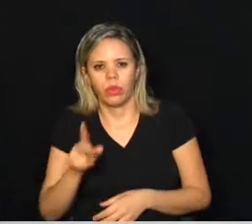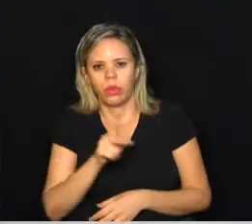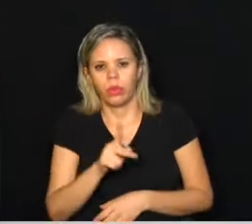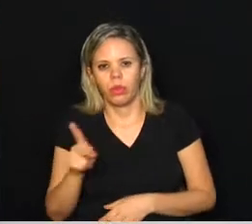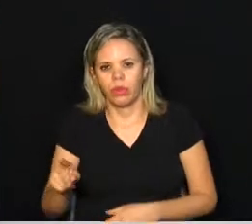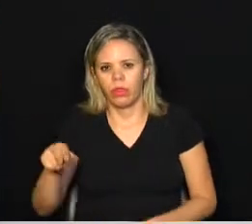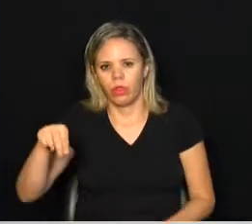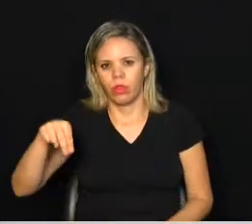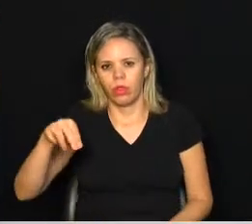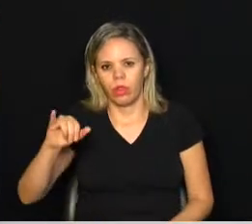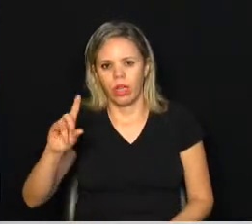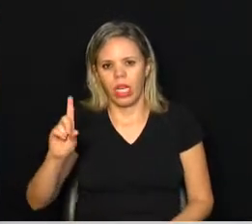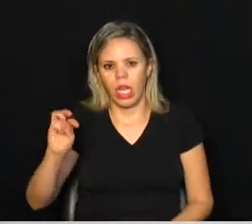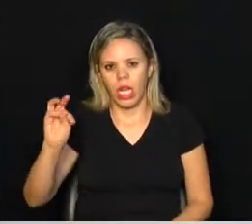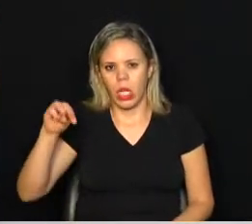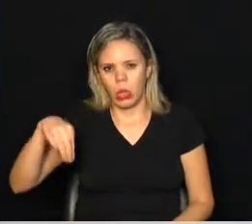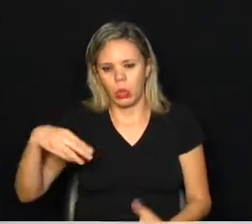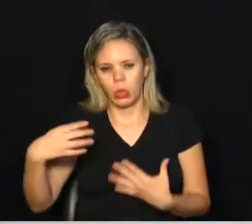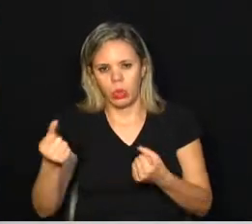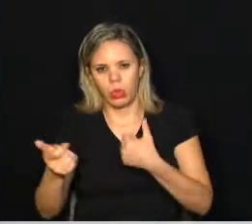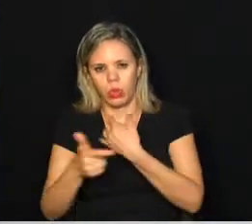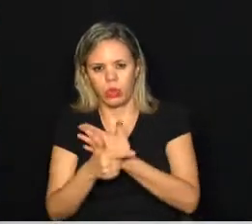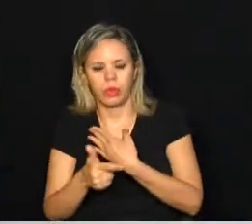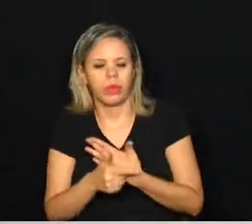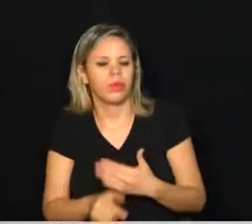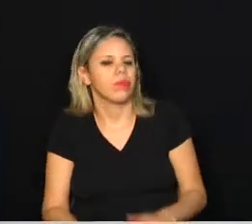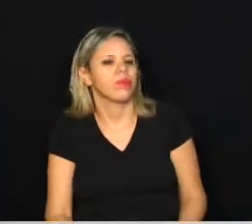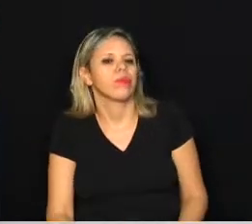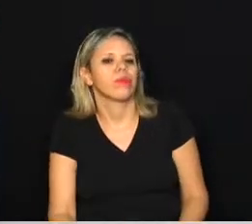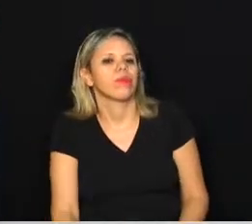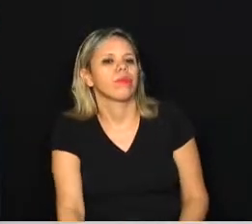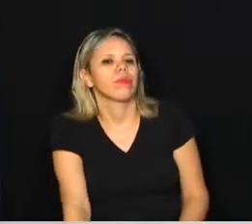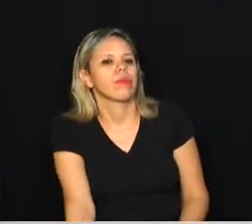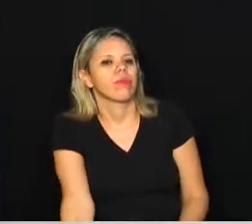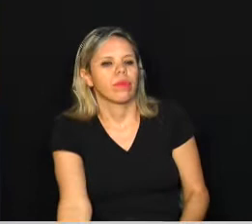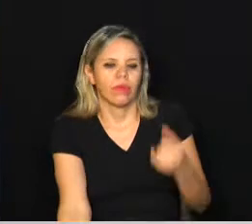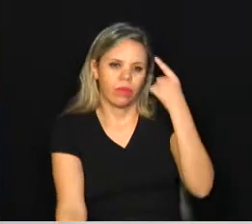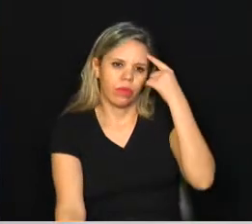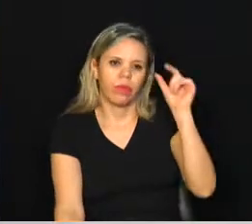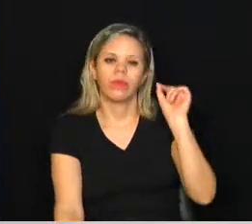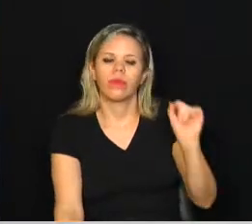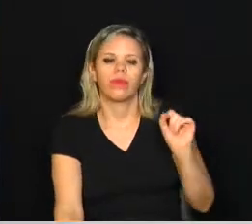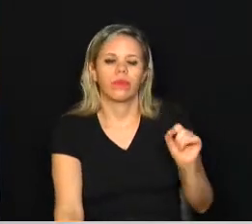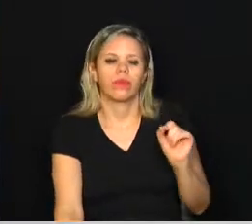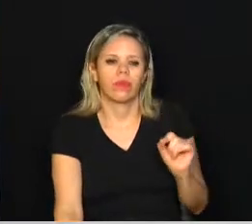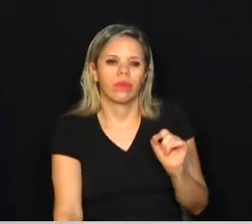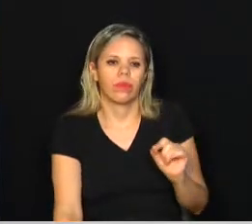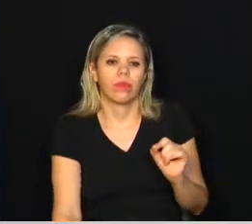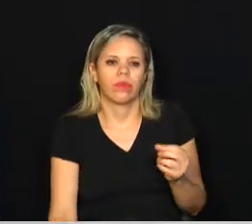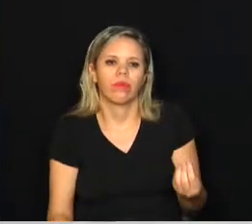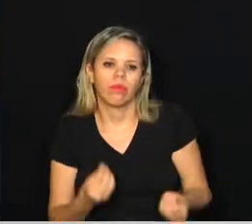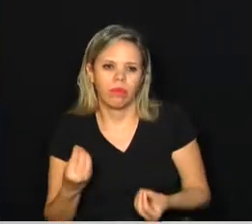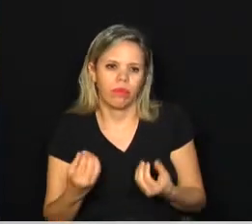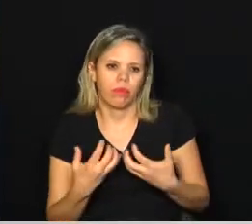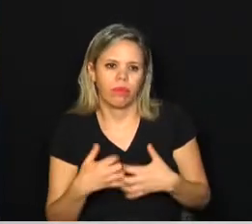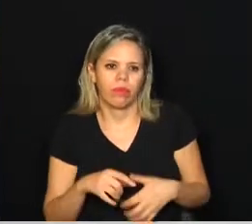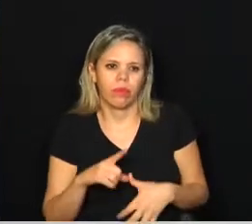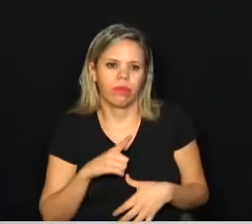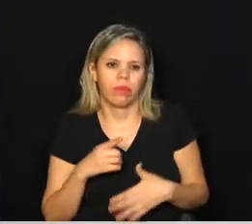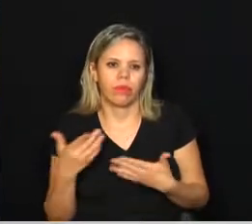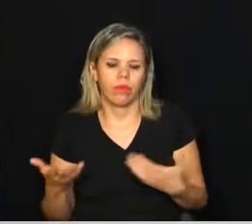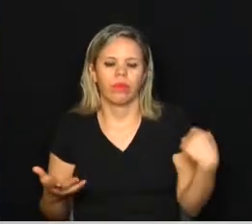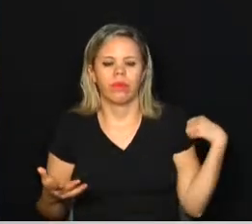vem para assumir esse papel. A nossa ideia é que seja da seguinte forma: temos aqui